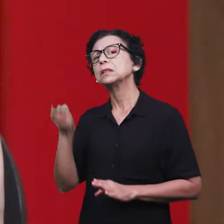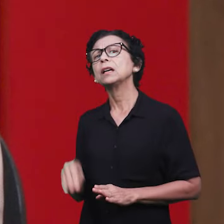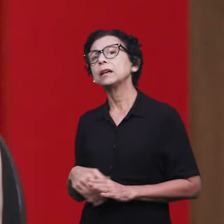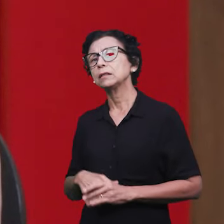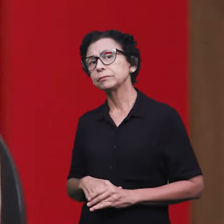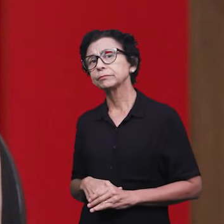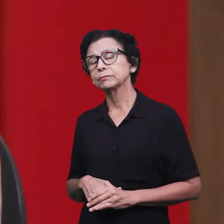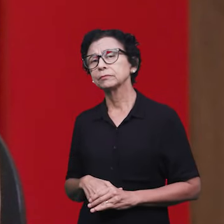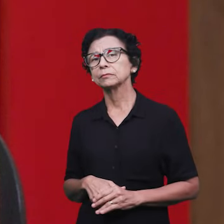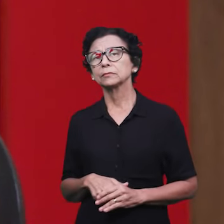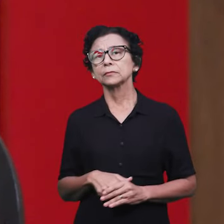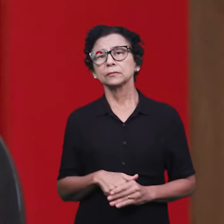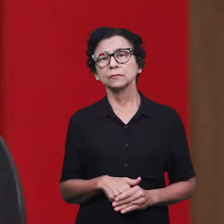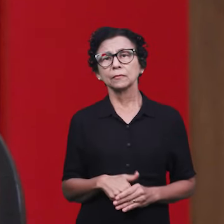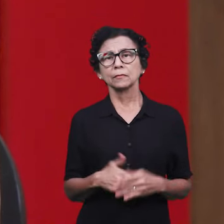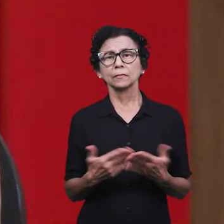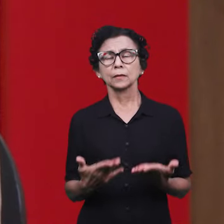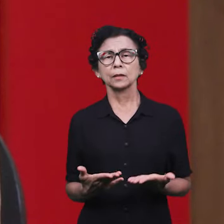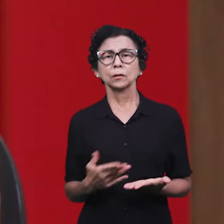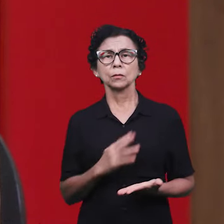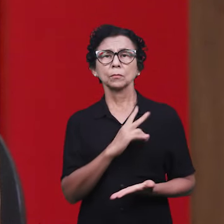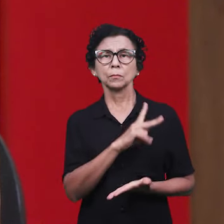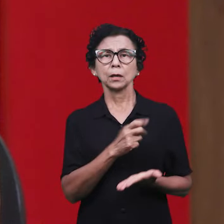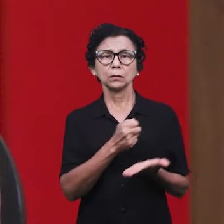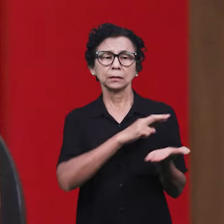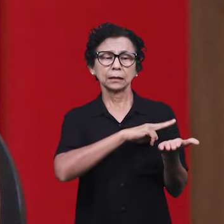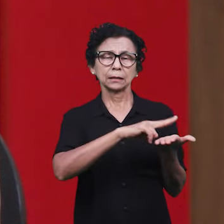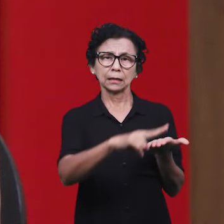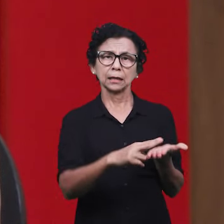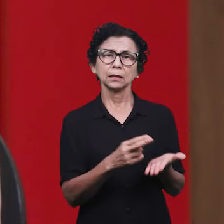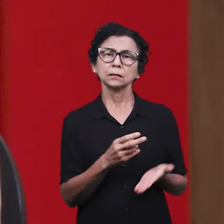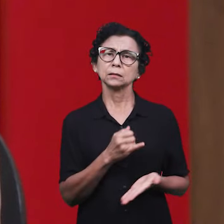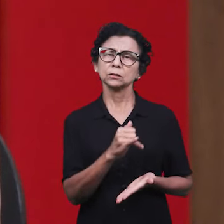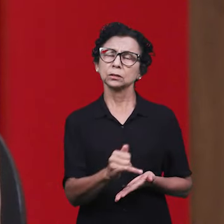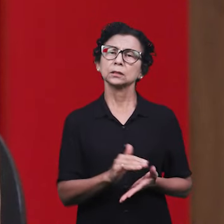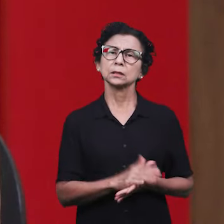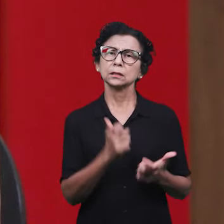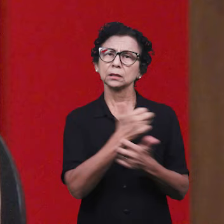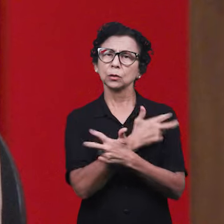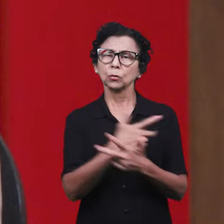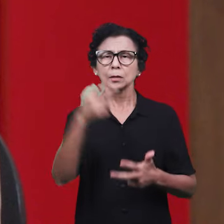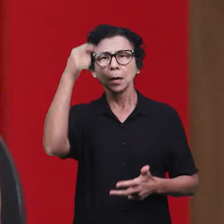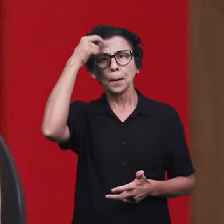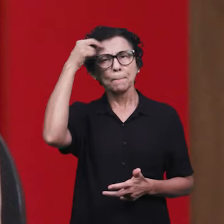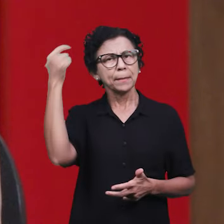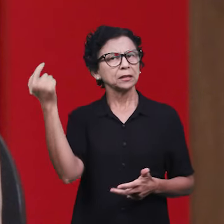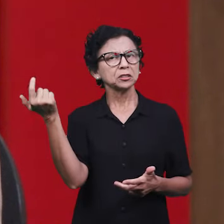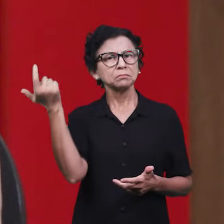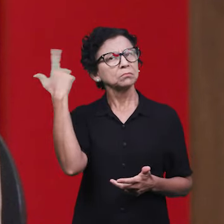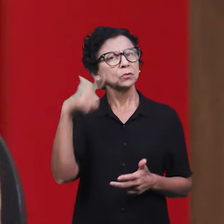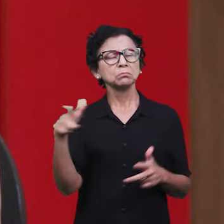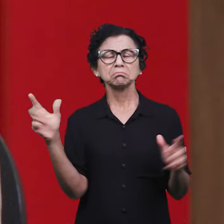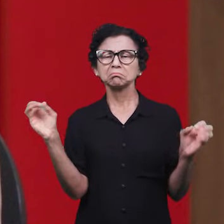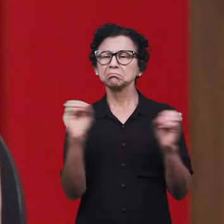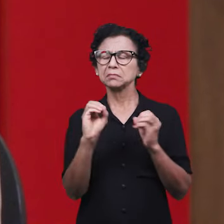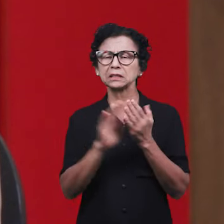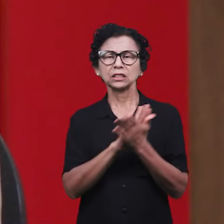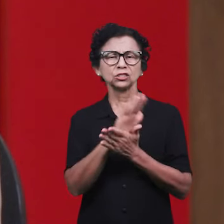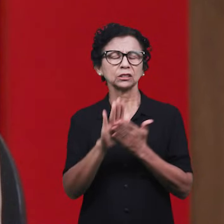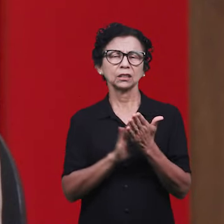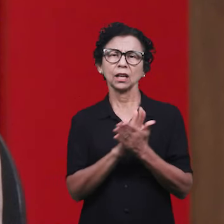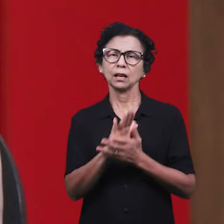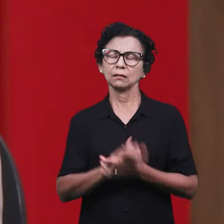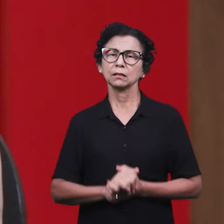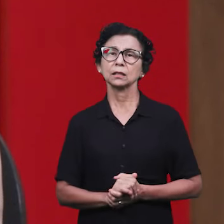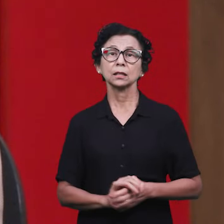coisas que são incompreensíveis à mente humana. Uma delas é a criação, né?